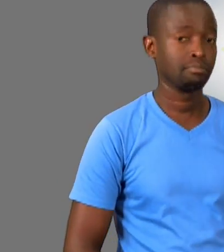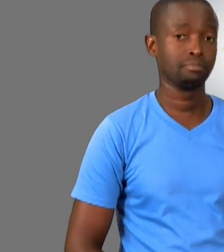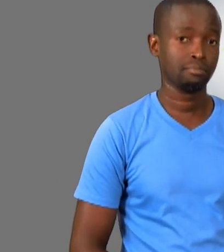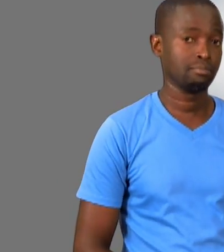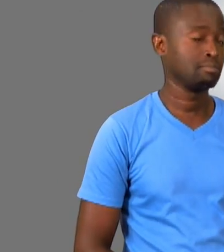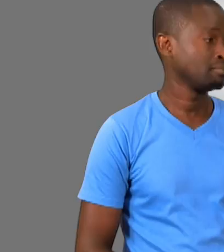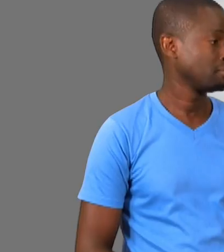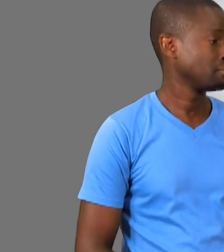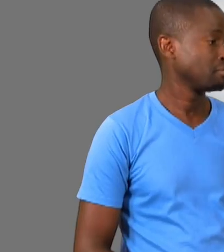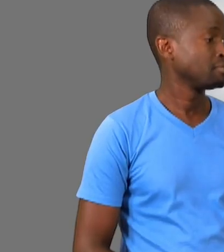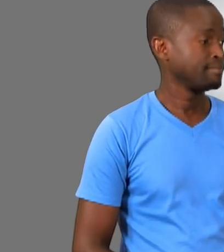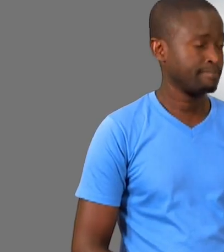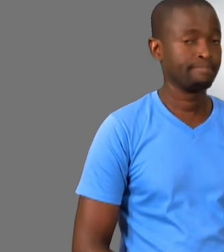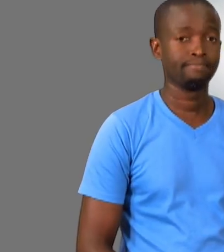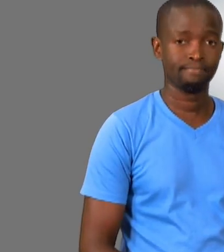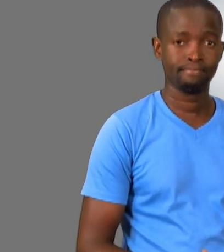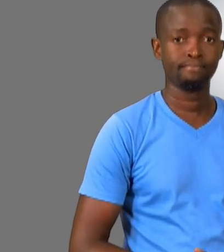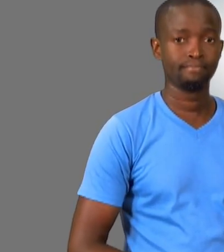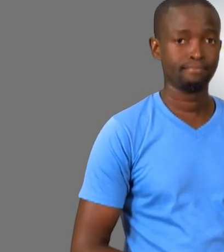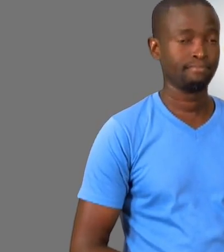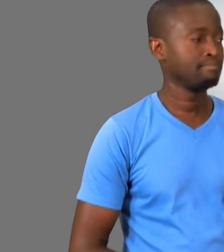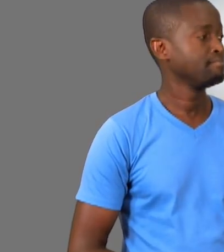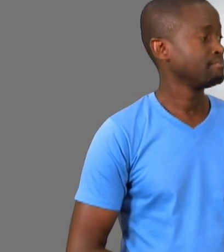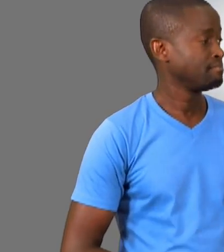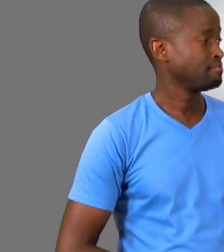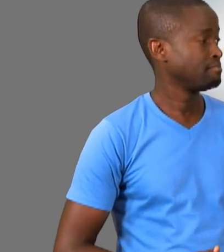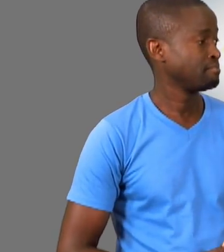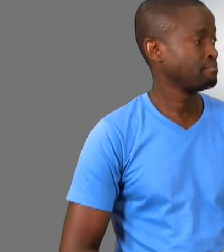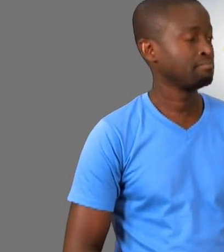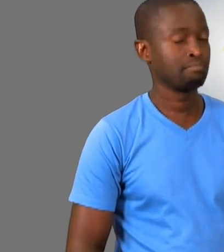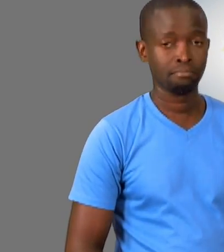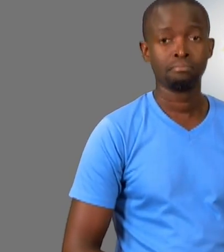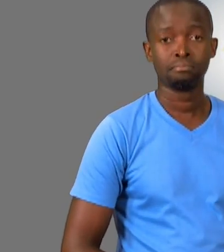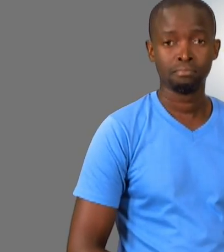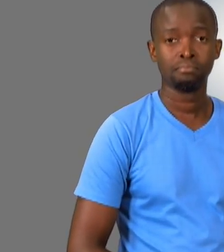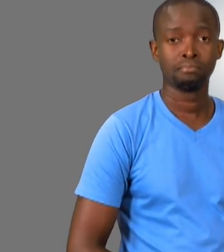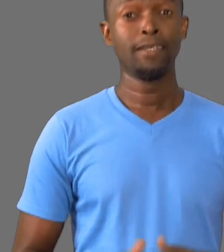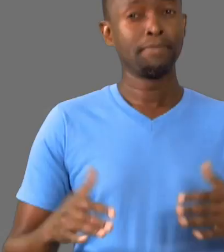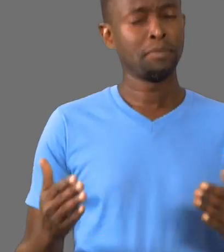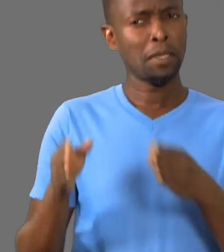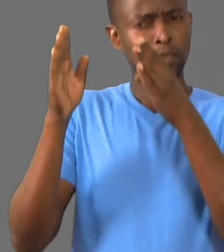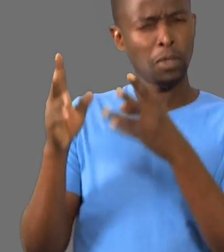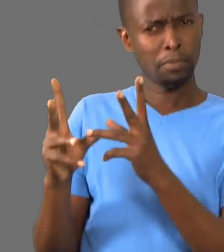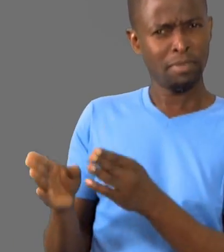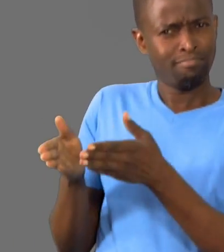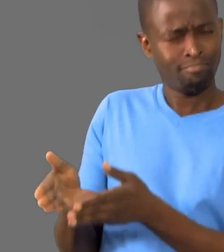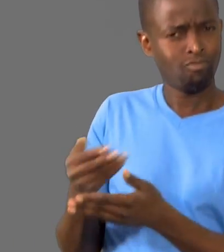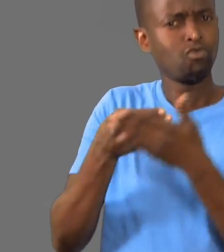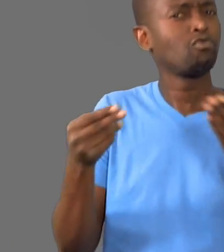Mais de metade destes morrem, tudo porque fazem o diagnóstico tardio. A